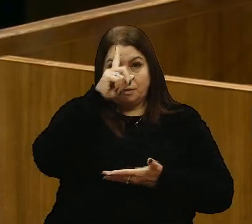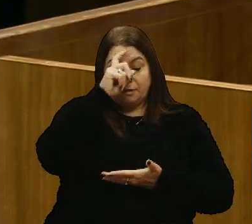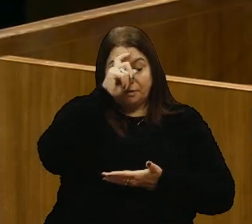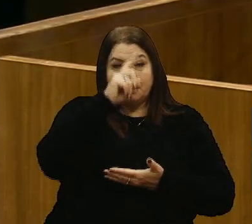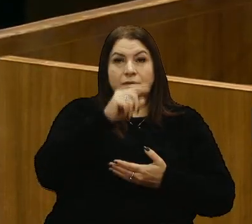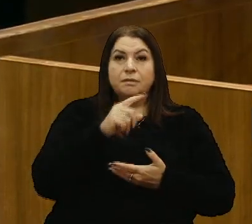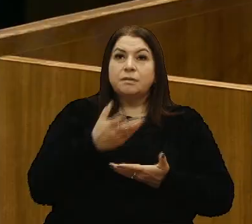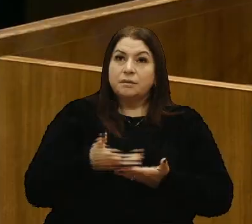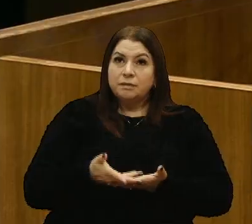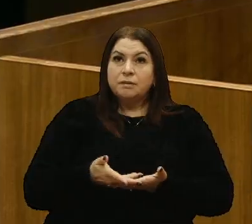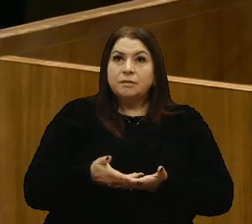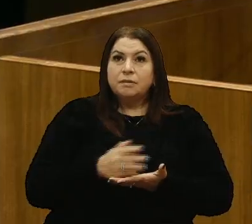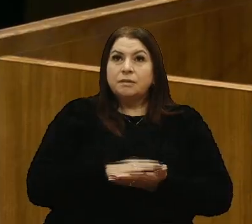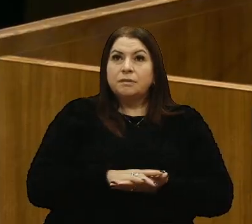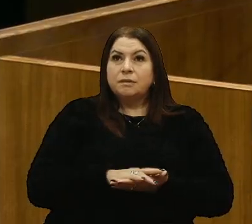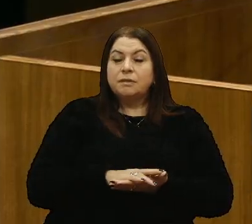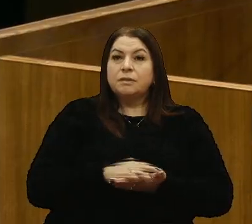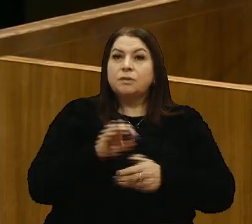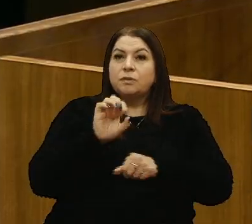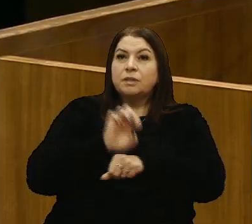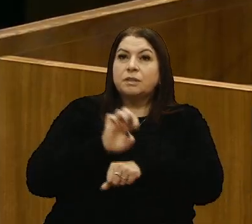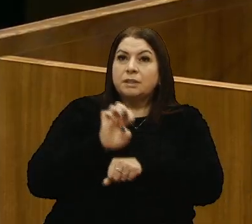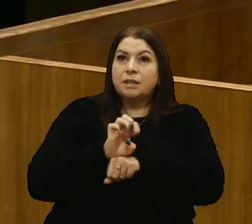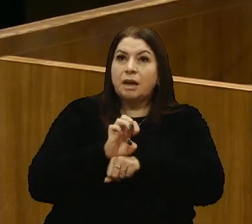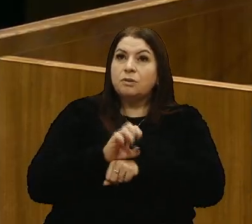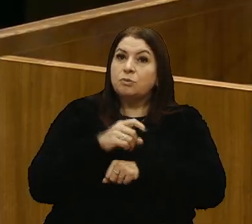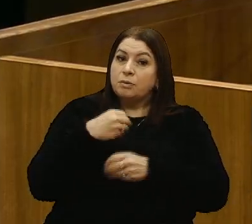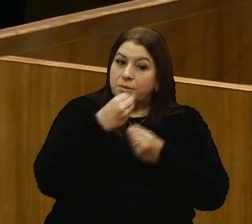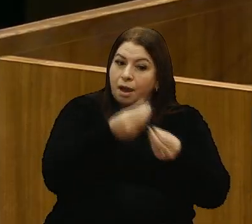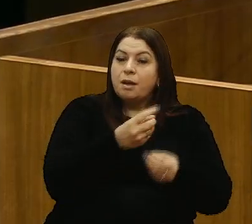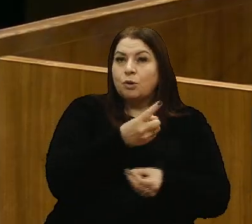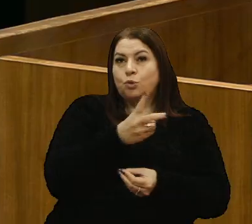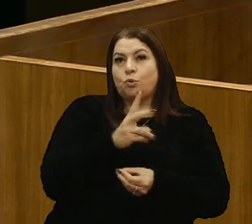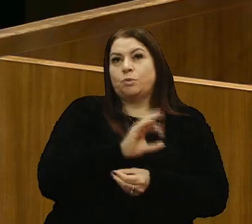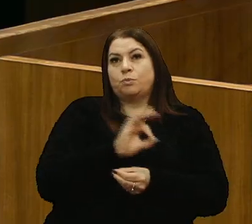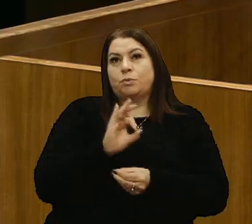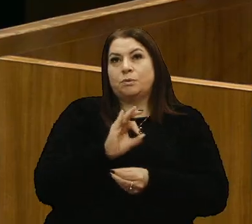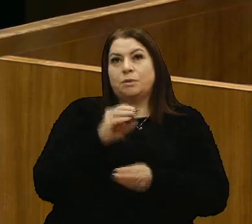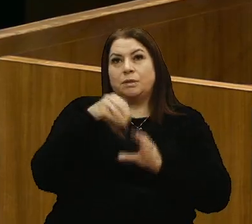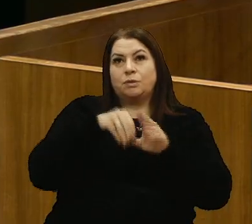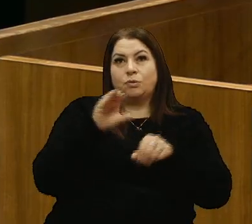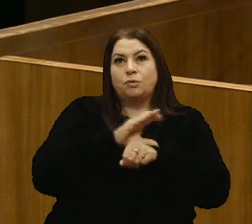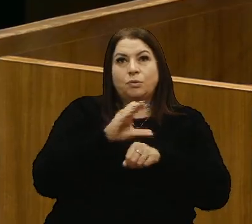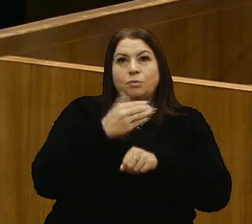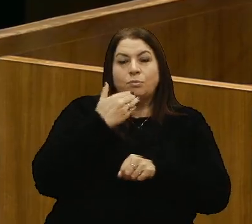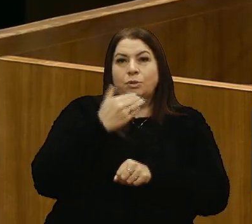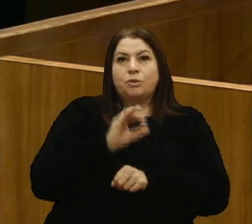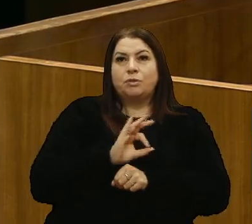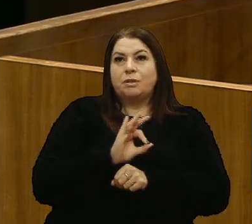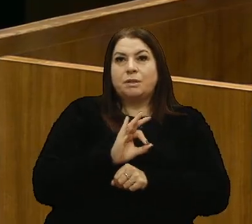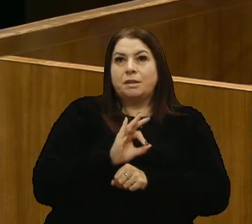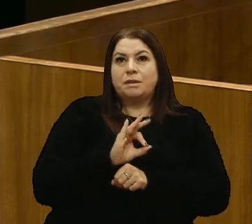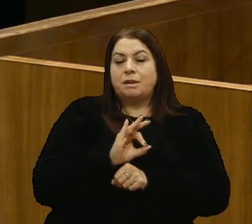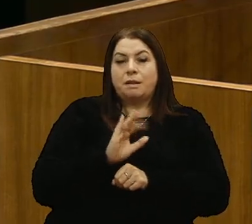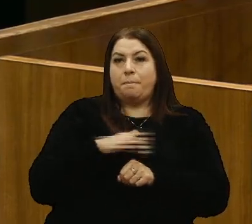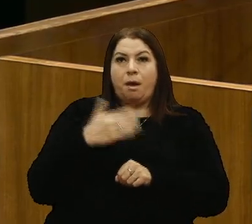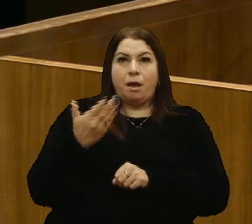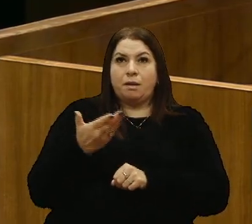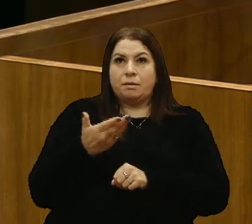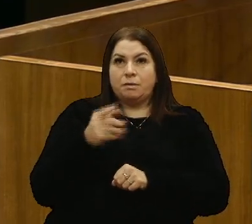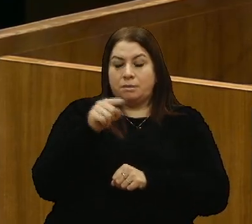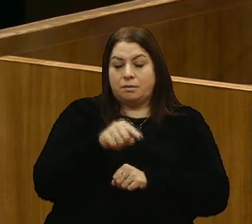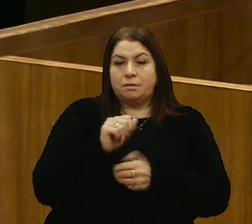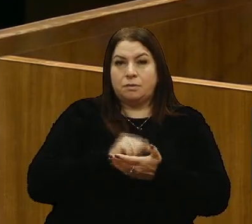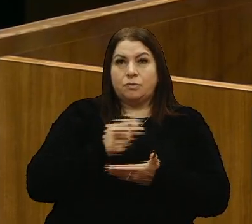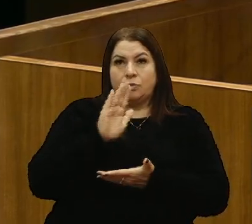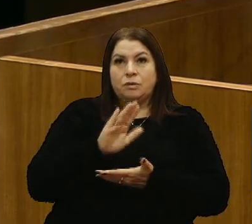nos hospitais, se o Estado der os 12% constitucional. Nós não estamos pedindo nada além do que parte,